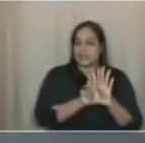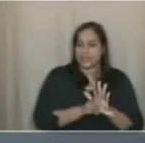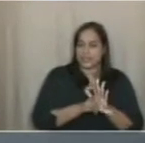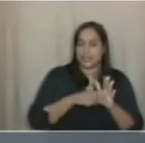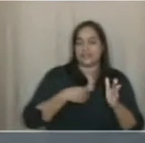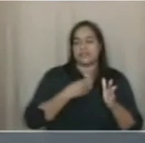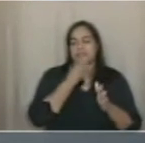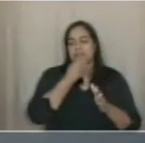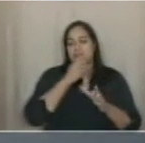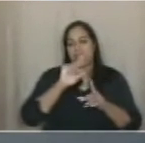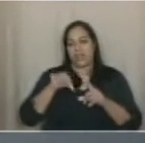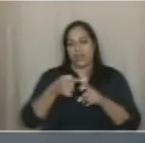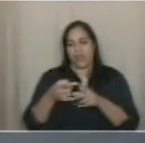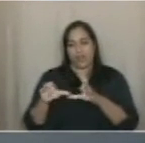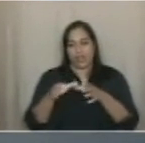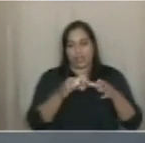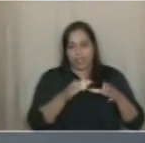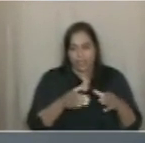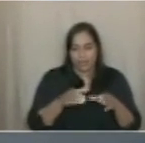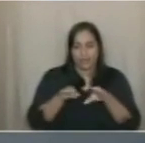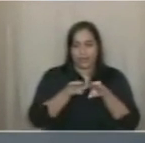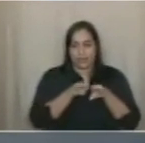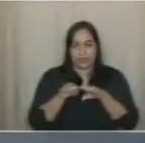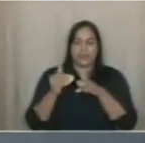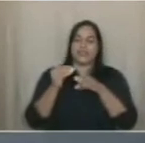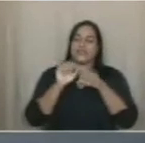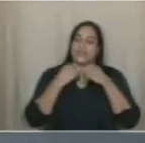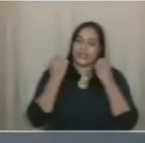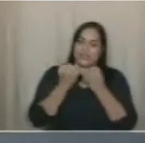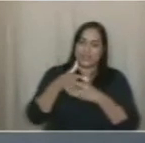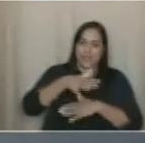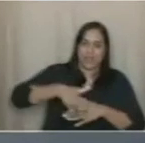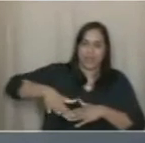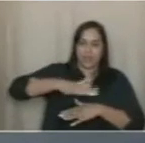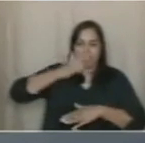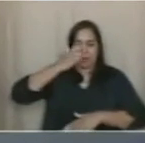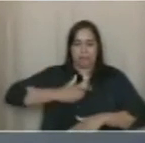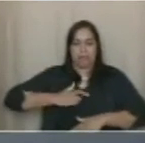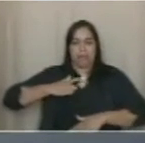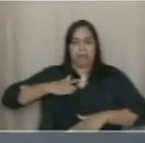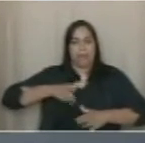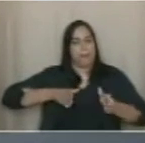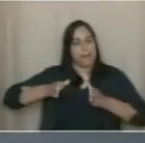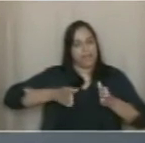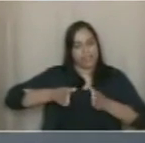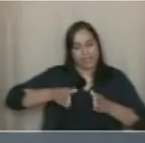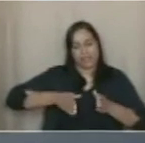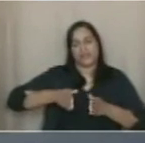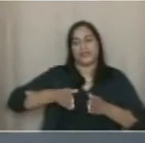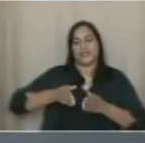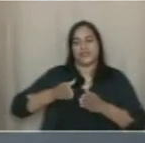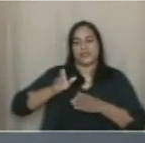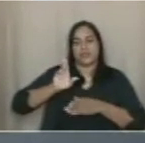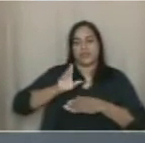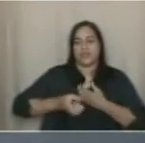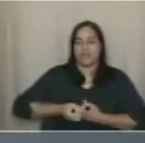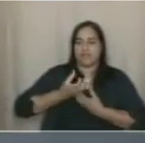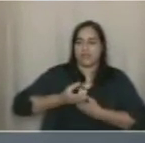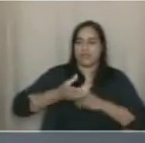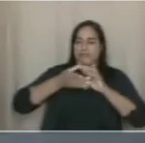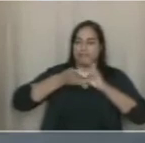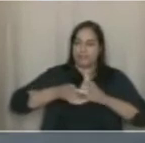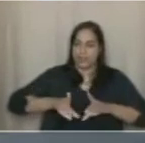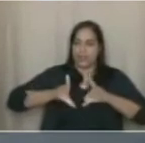promover o bem coletivo a igualdade social e exercer o meu mandato sobre a inspiração das tradições